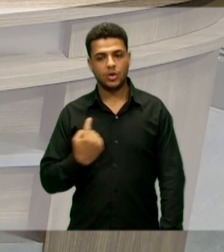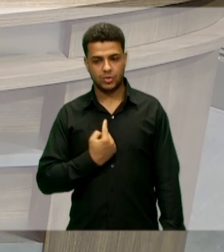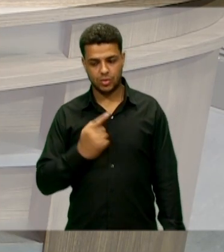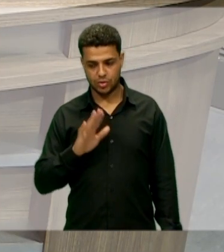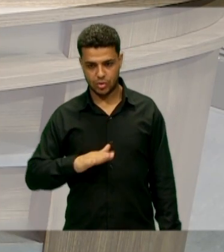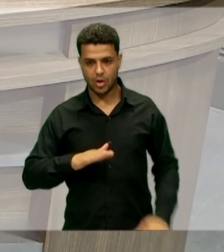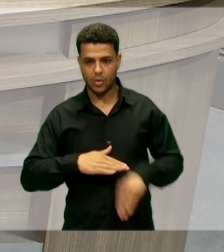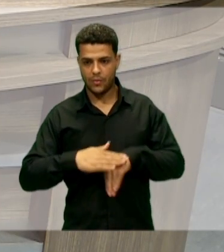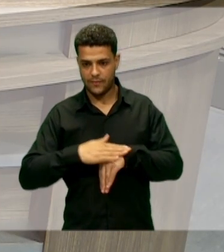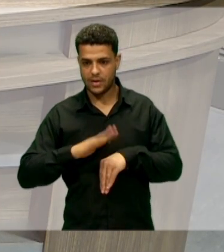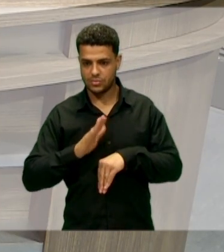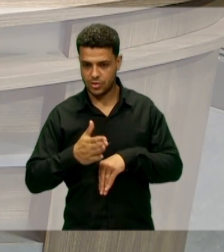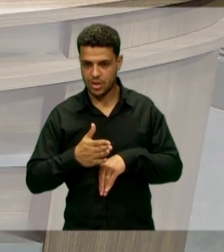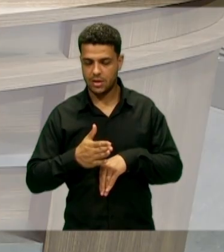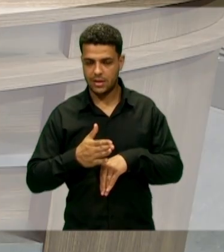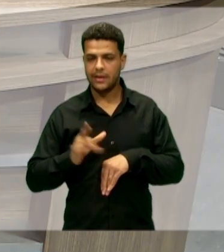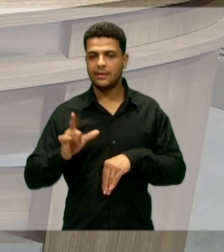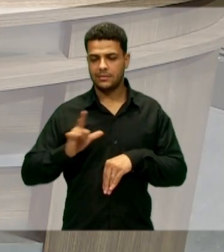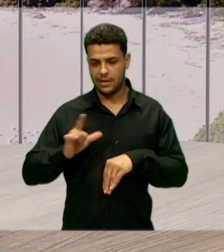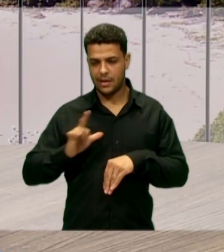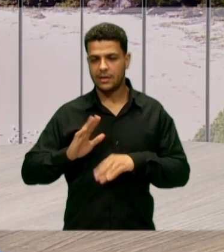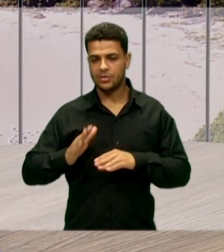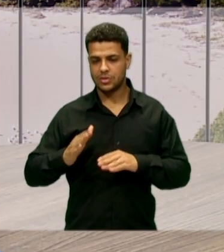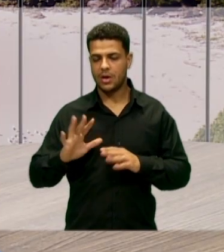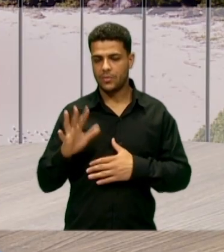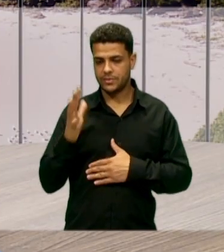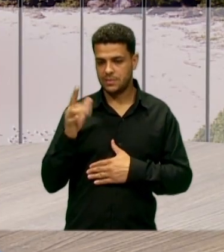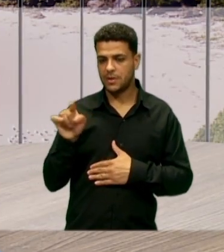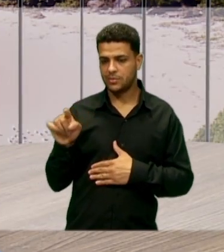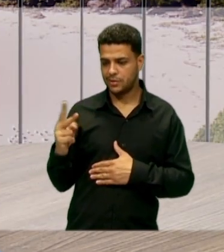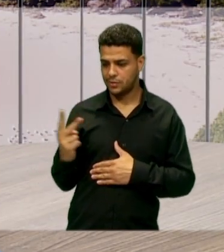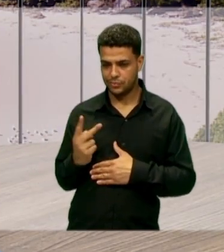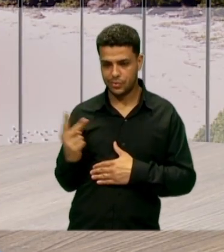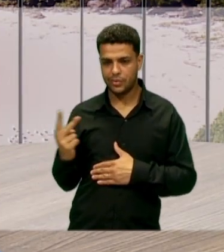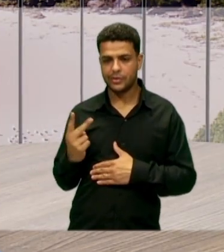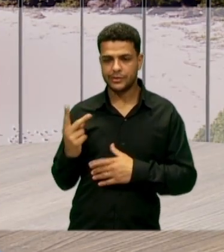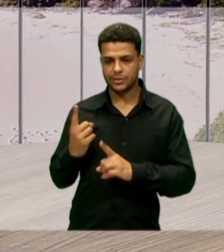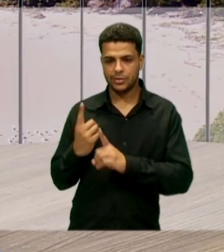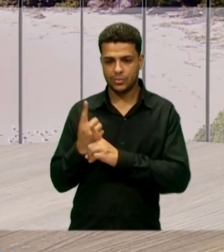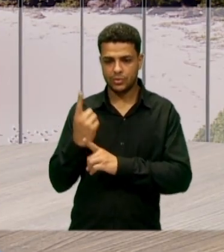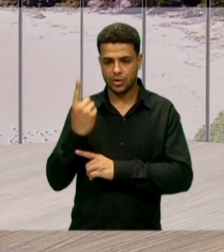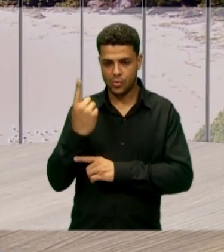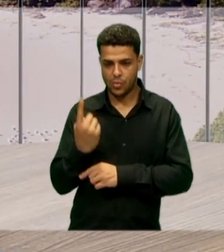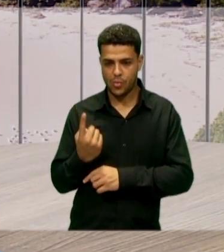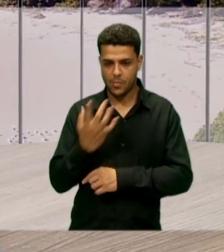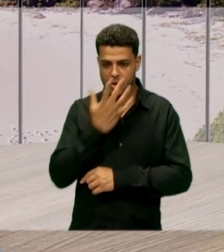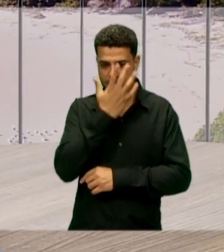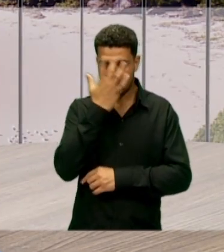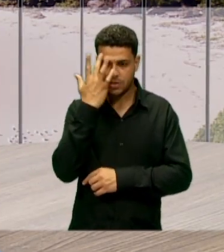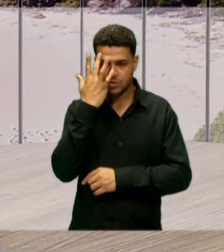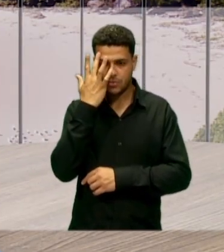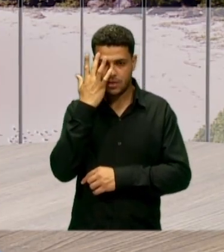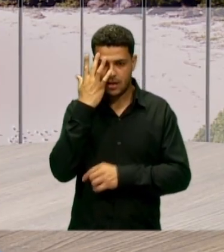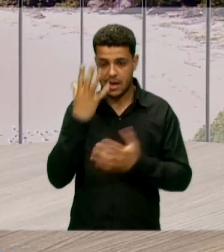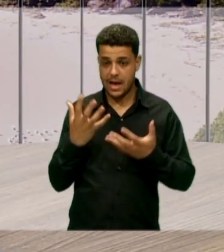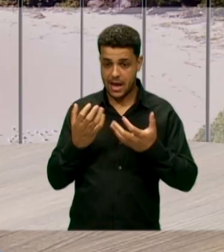Muito, muito. Existe também, às vezes, situações em que a gente detecta um paciente que tem elegibilidade para o teste e a